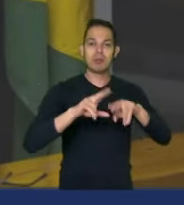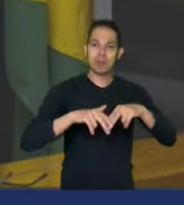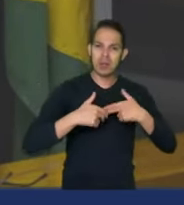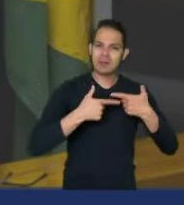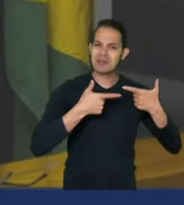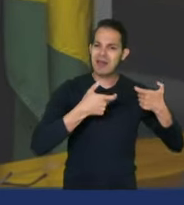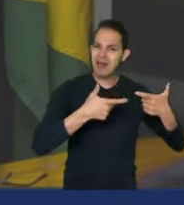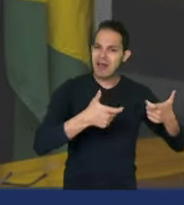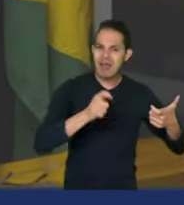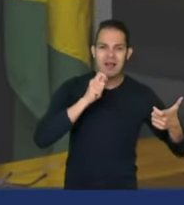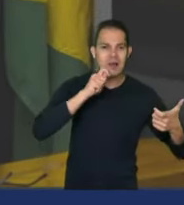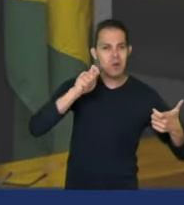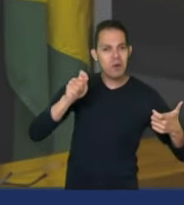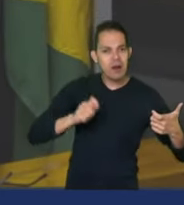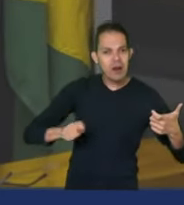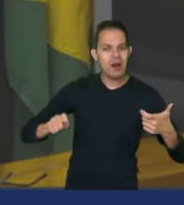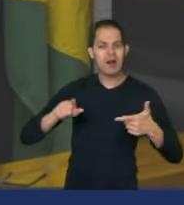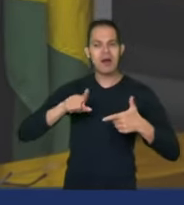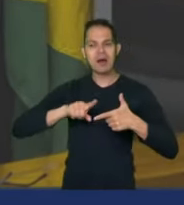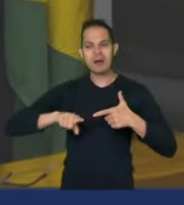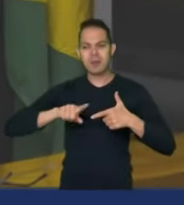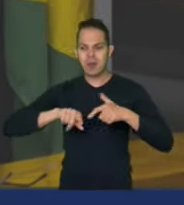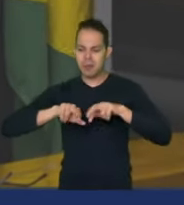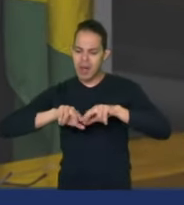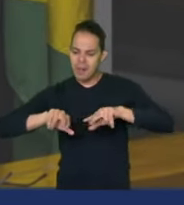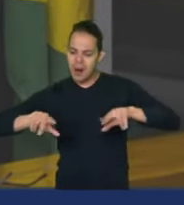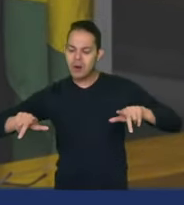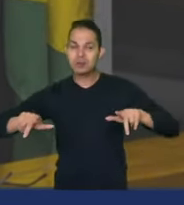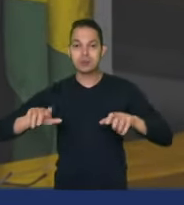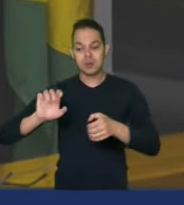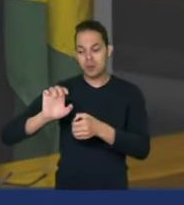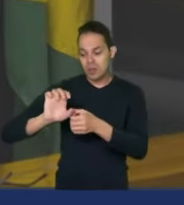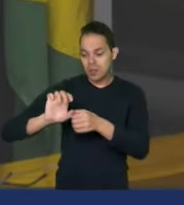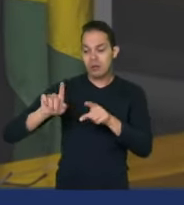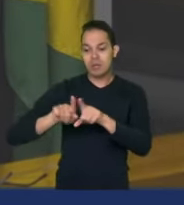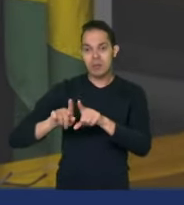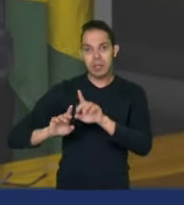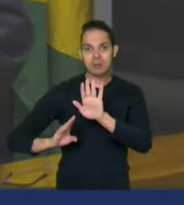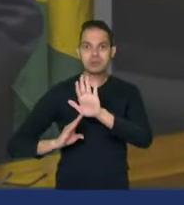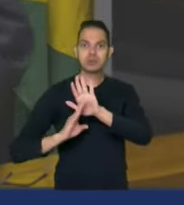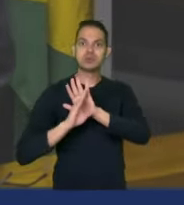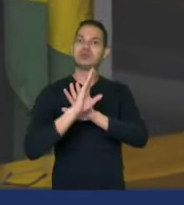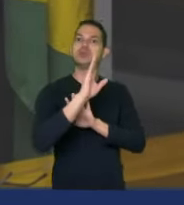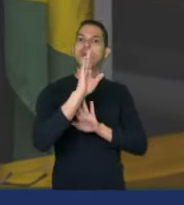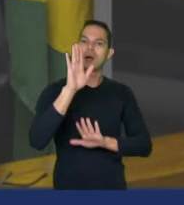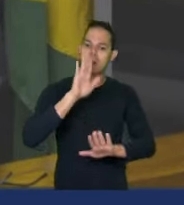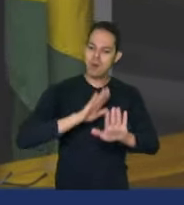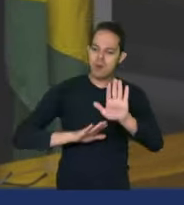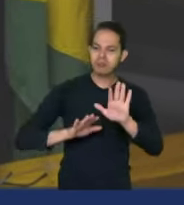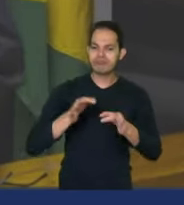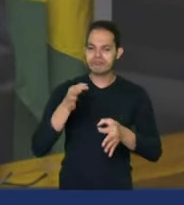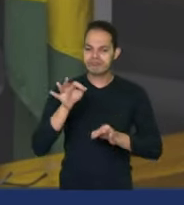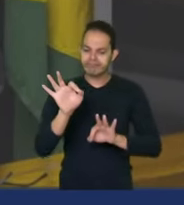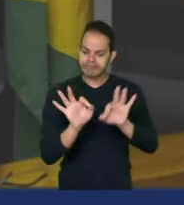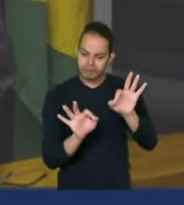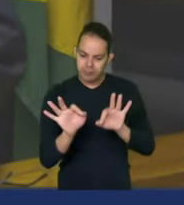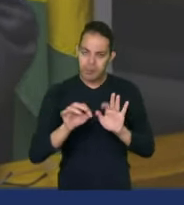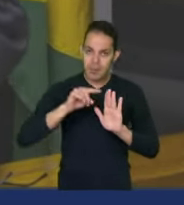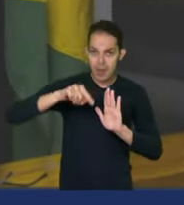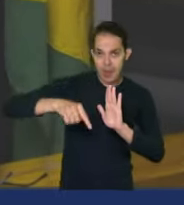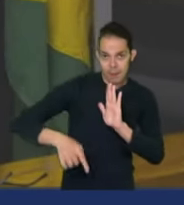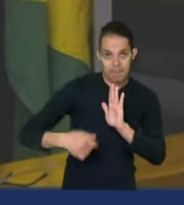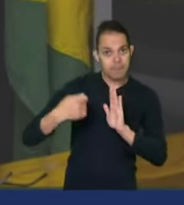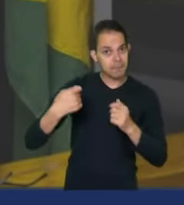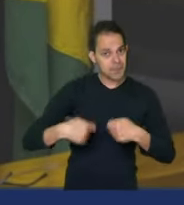o etanol vai junto. Me parece também que temos que cuidar disso com profundidade. Em quarto lugar, senhor